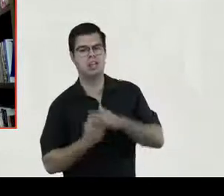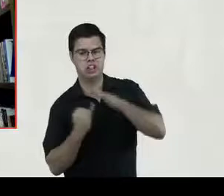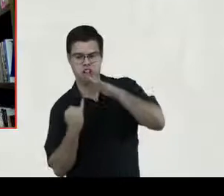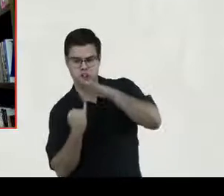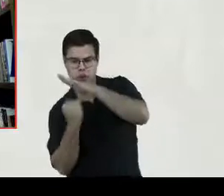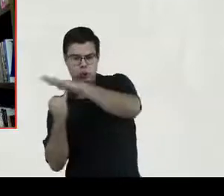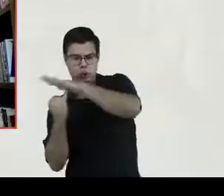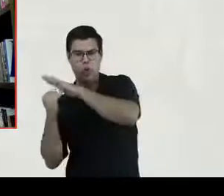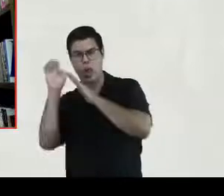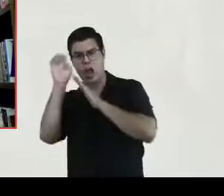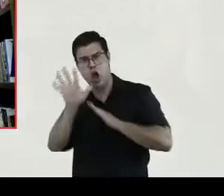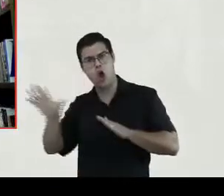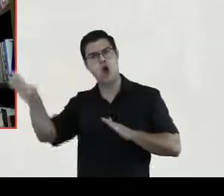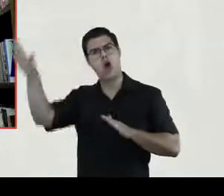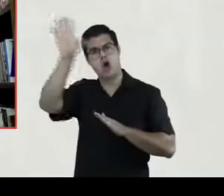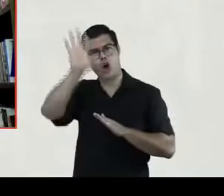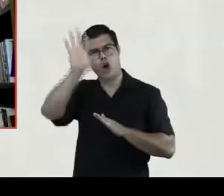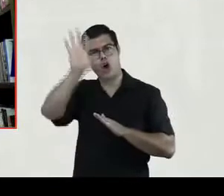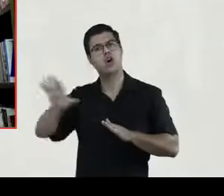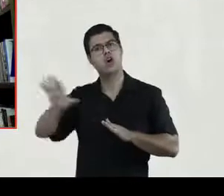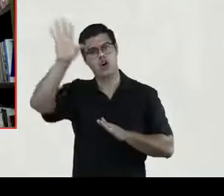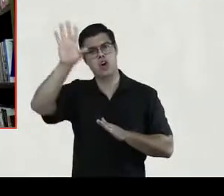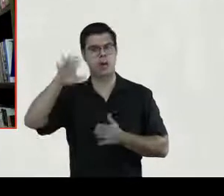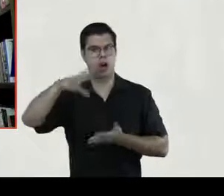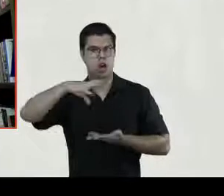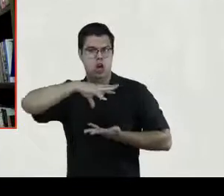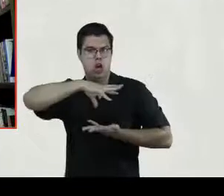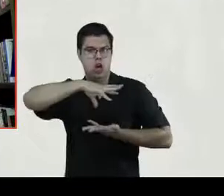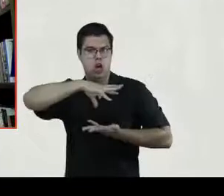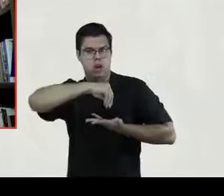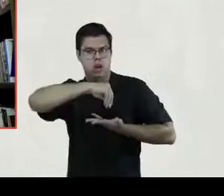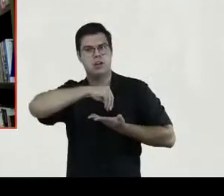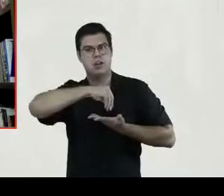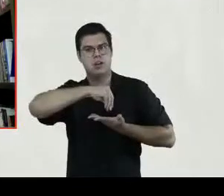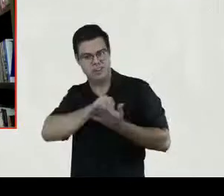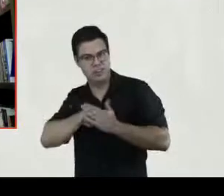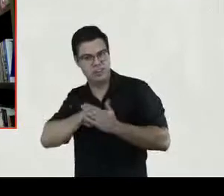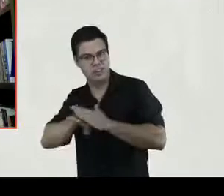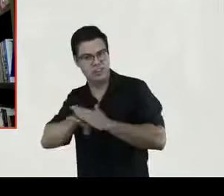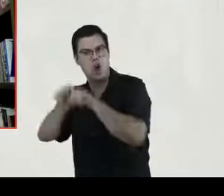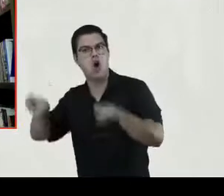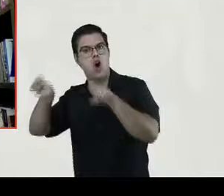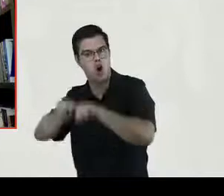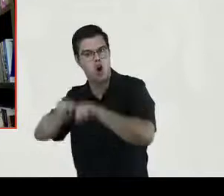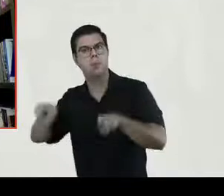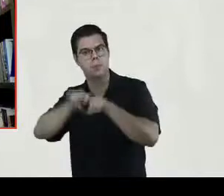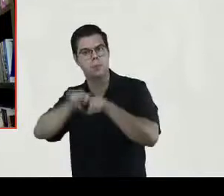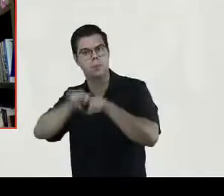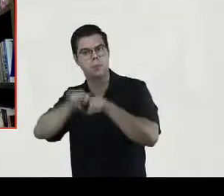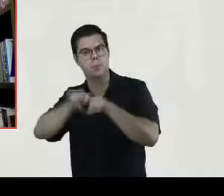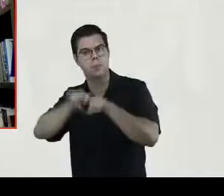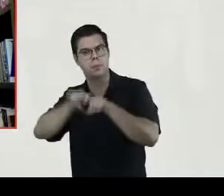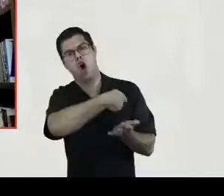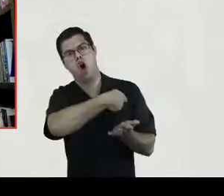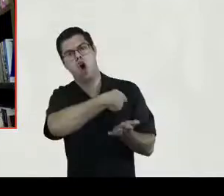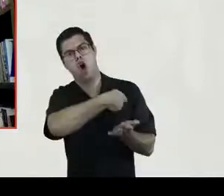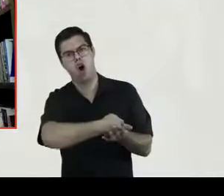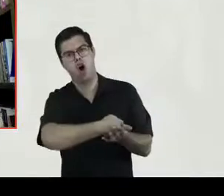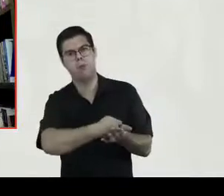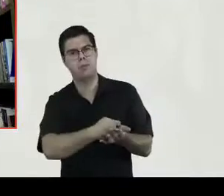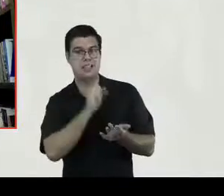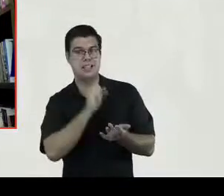instituições na Europa cobram pela digitalização de documentos e livros que não estejam disponíveis em sua plataforma